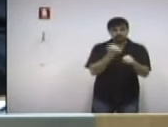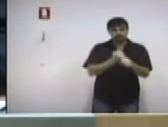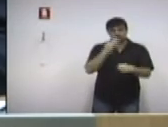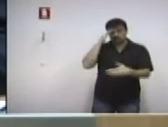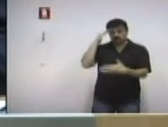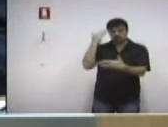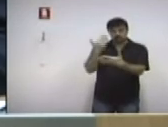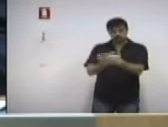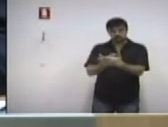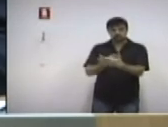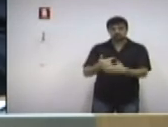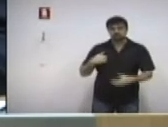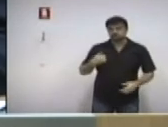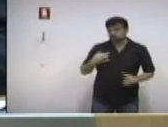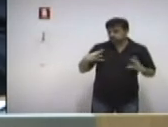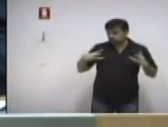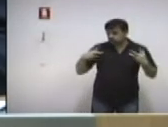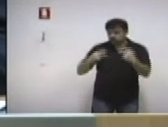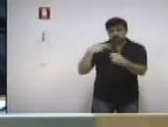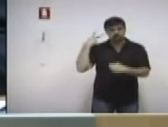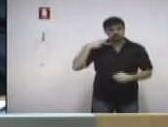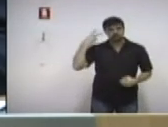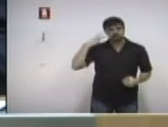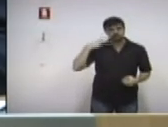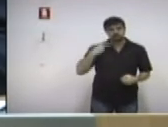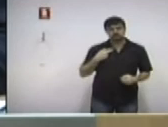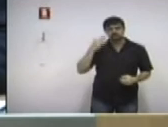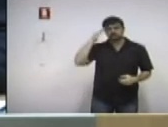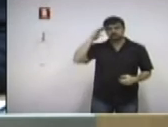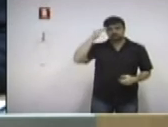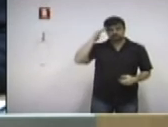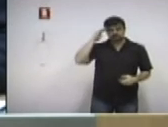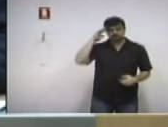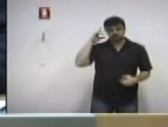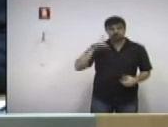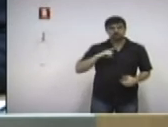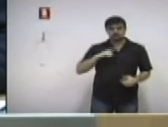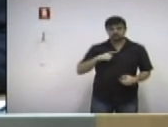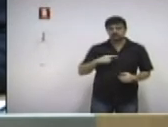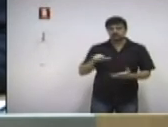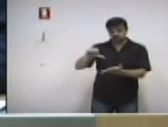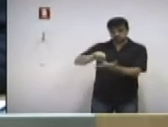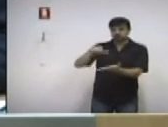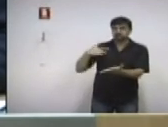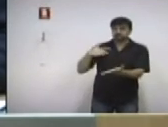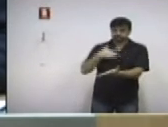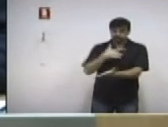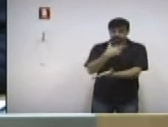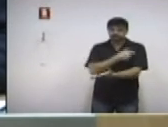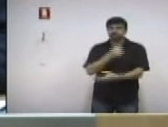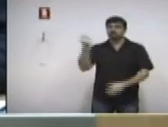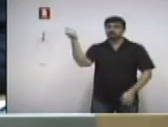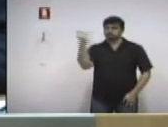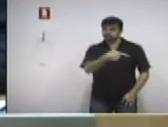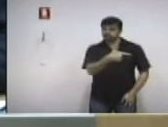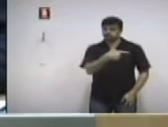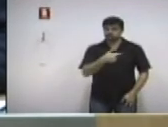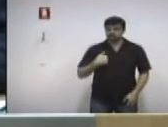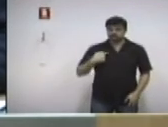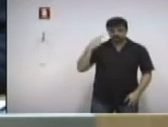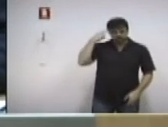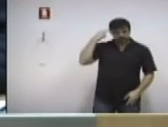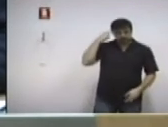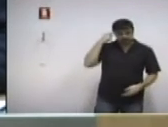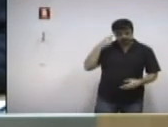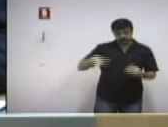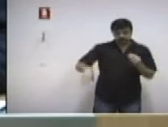certeza acredito que todos os colegas vereadores vão entender que essas emendas são importantes quando eu pensei